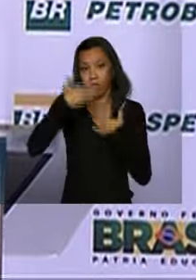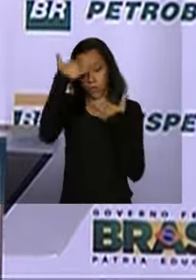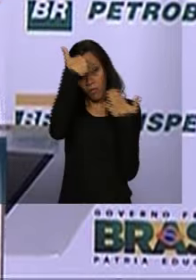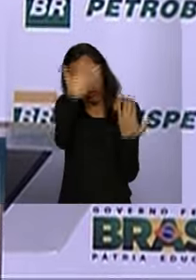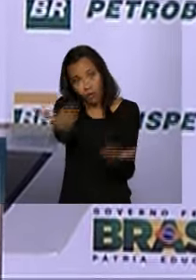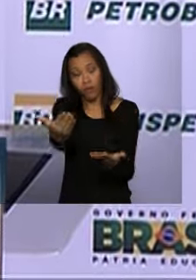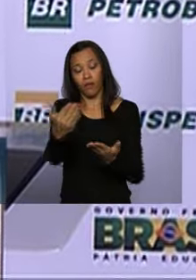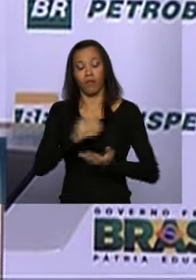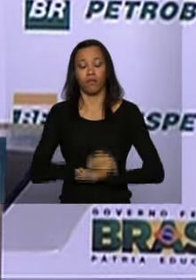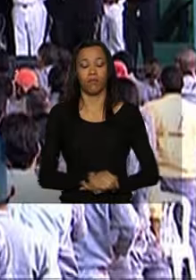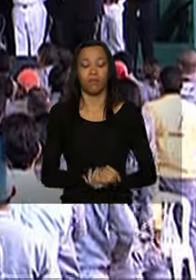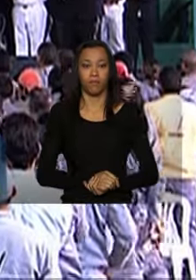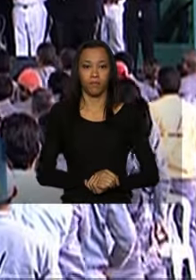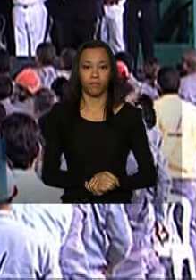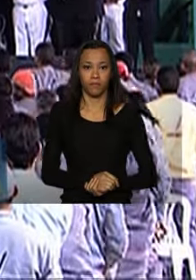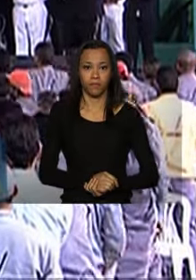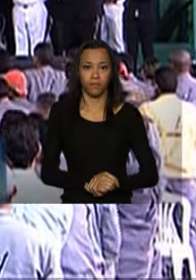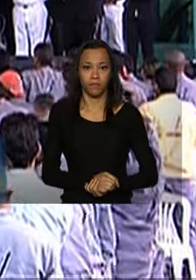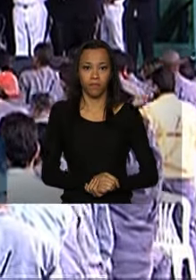obrigada.